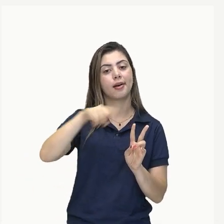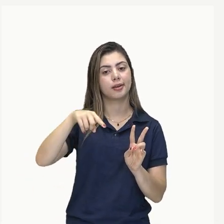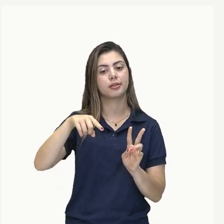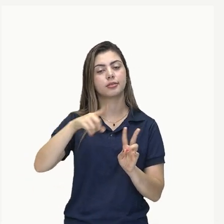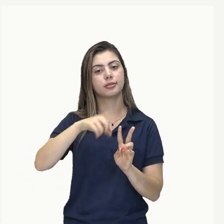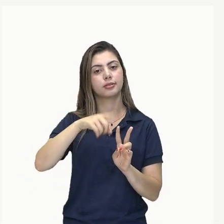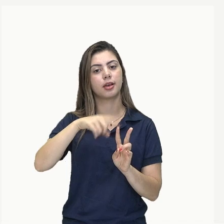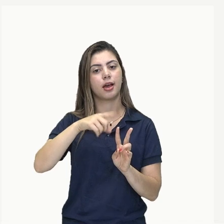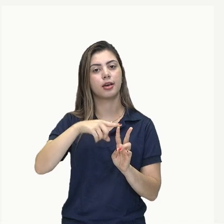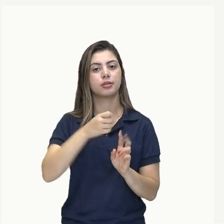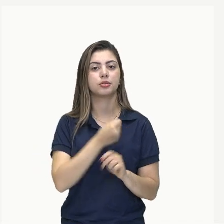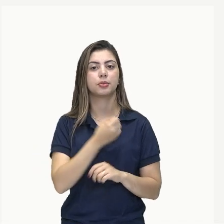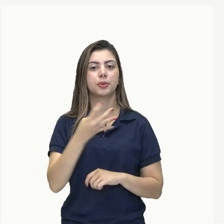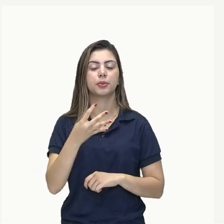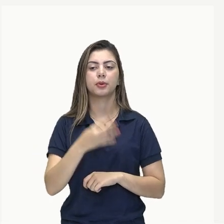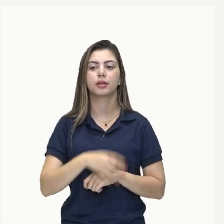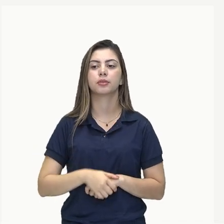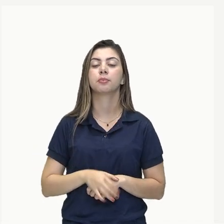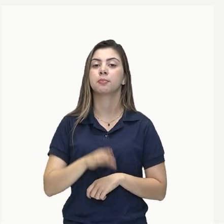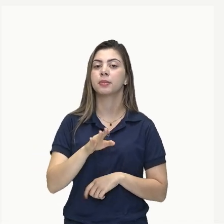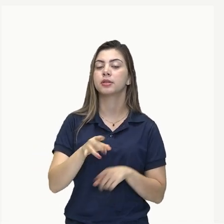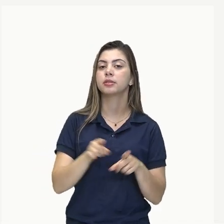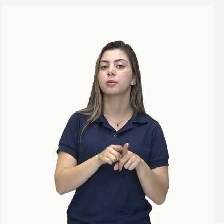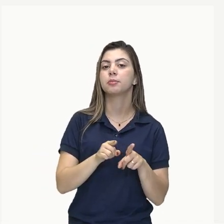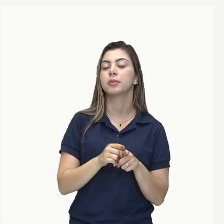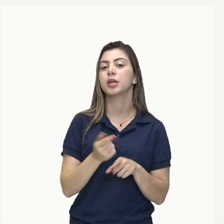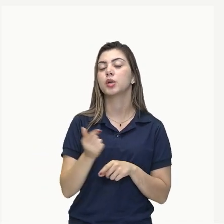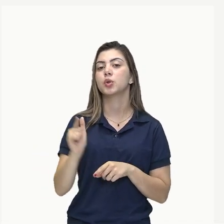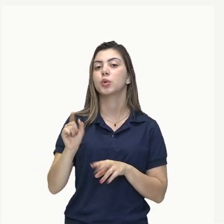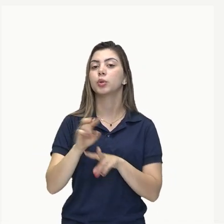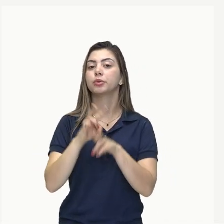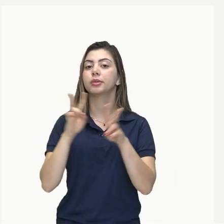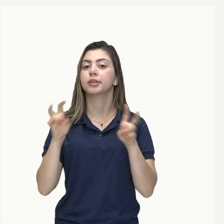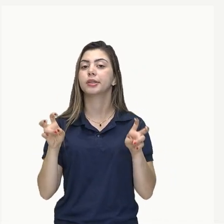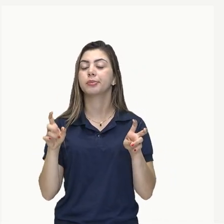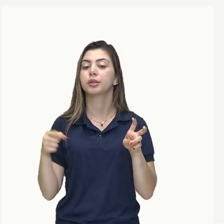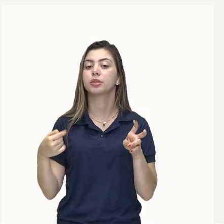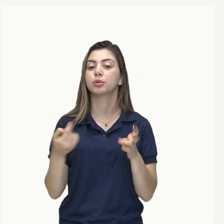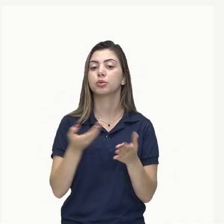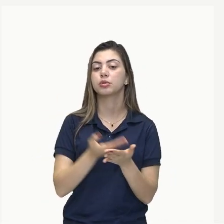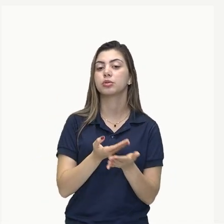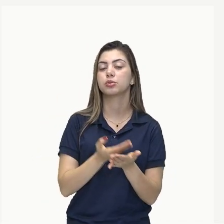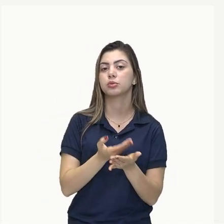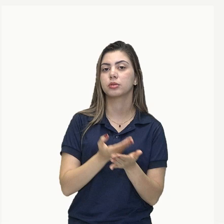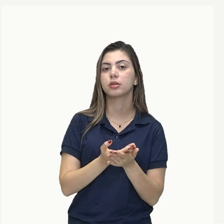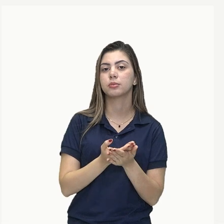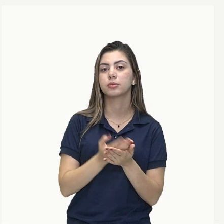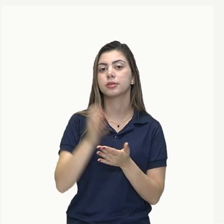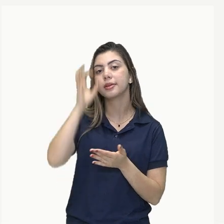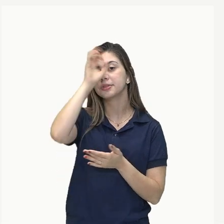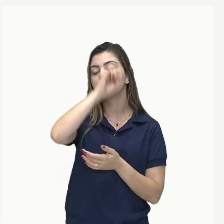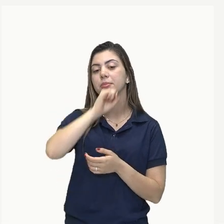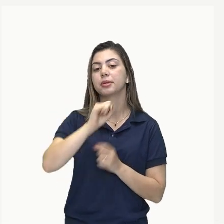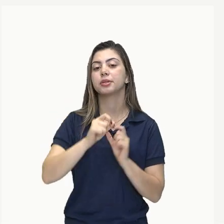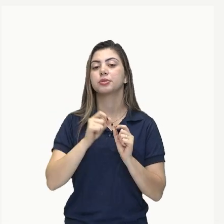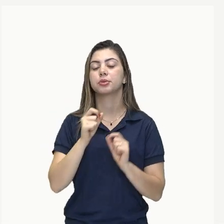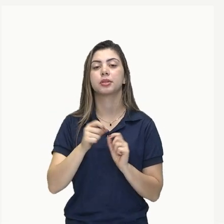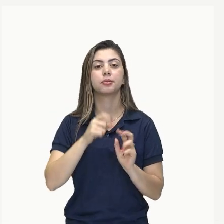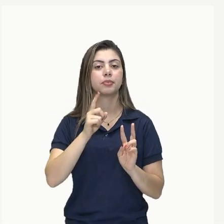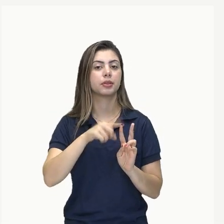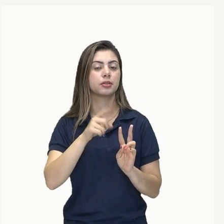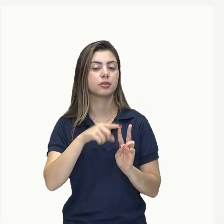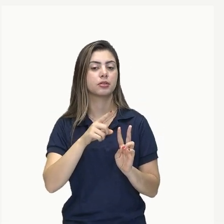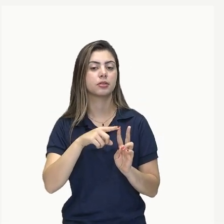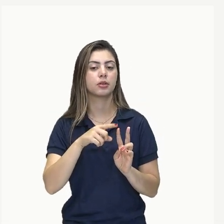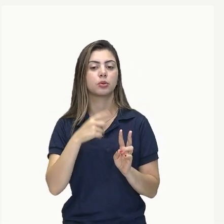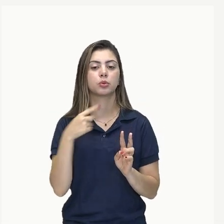tá? E outra coisa que a gente aprende também, né, quando a gente trabalha lá a radiciação, é que a gente não